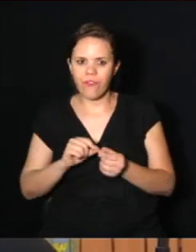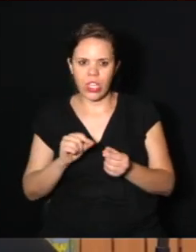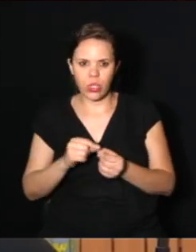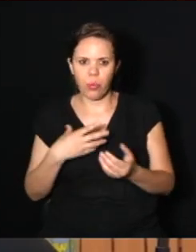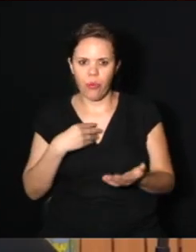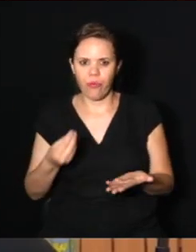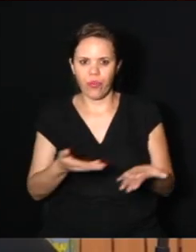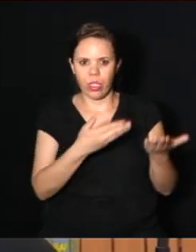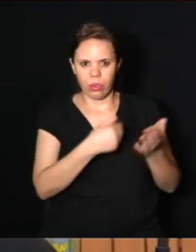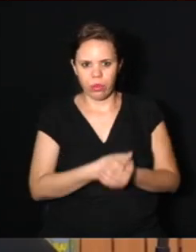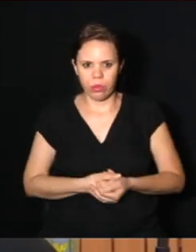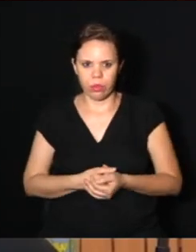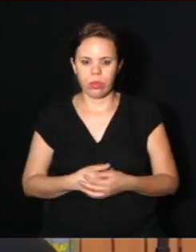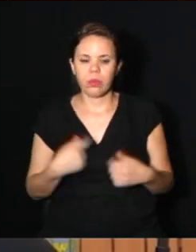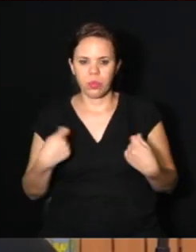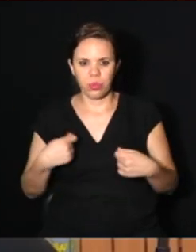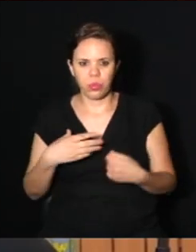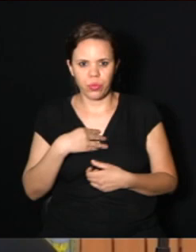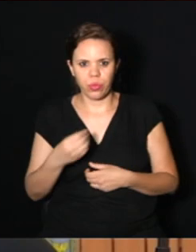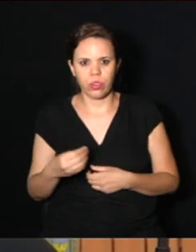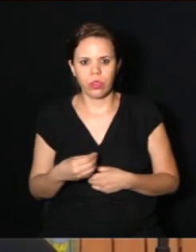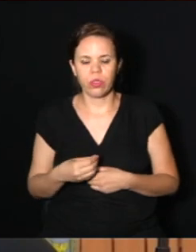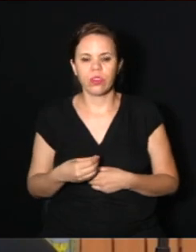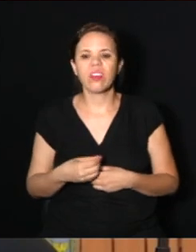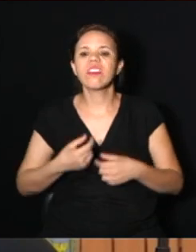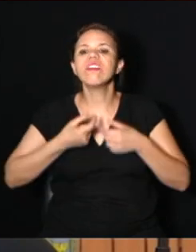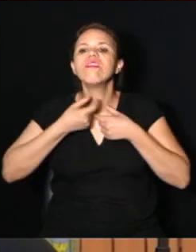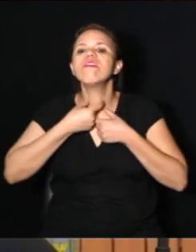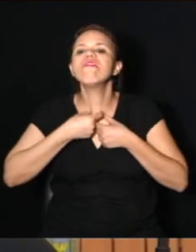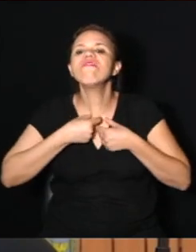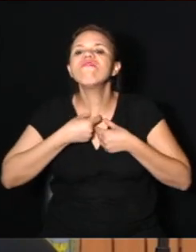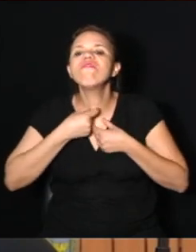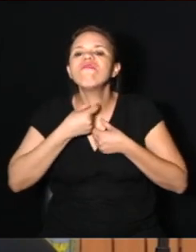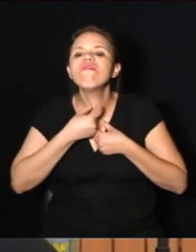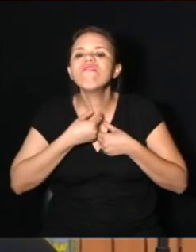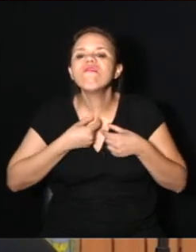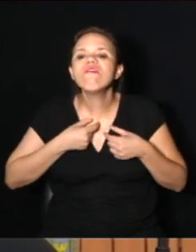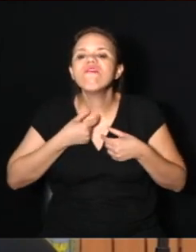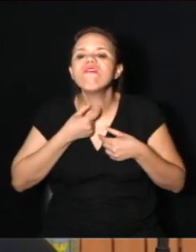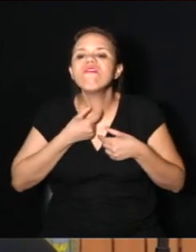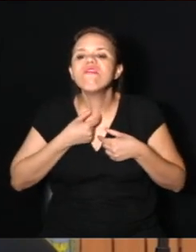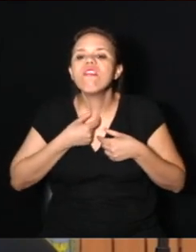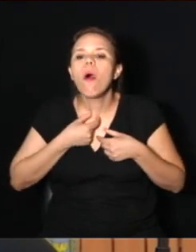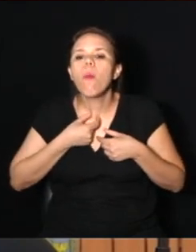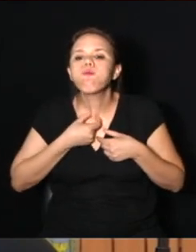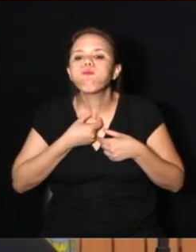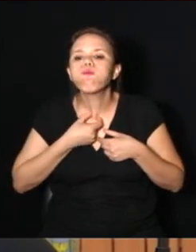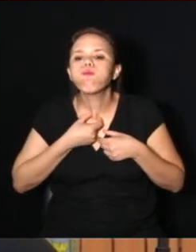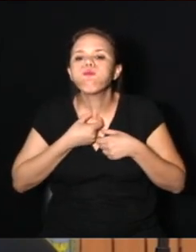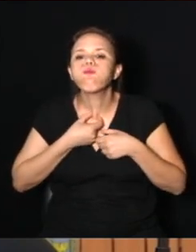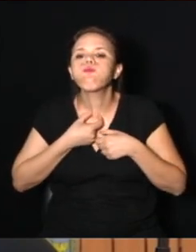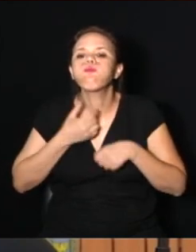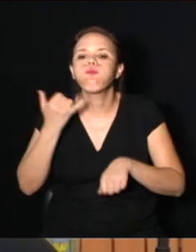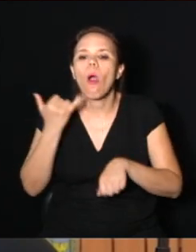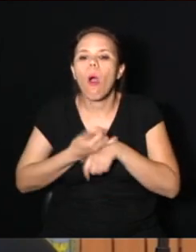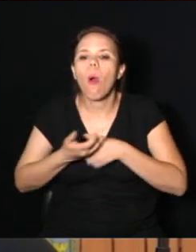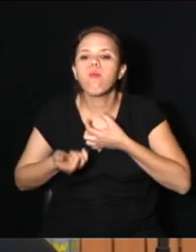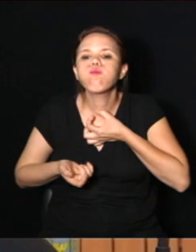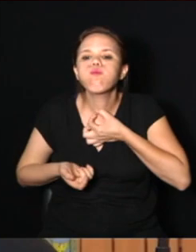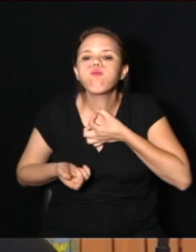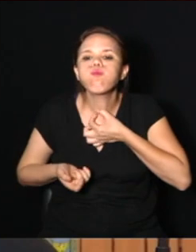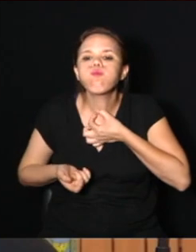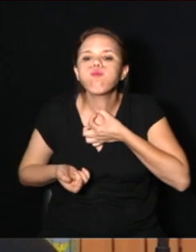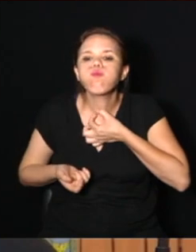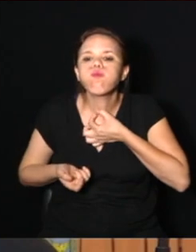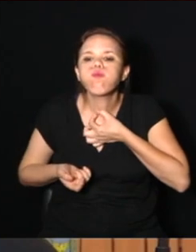Meu filho necessitou de uma traqueostomia, que é uma troca de traqueostomia, ficou ruim em casa, e eu solicitei